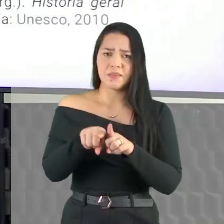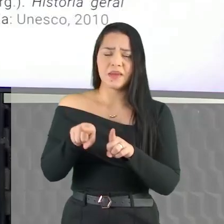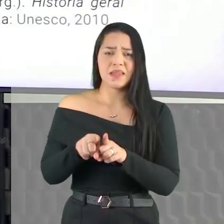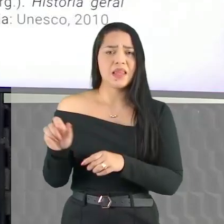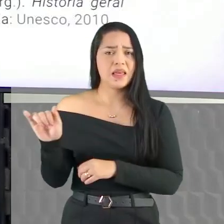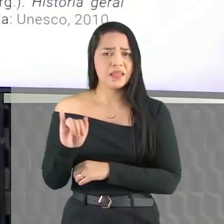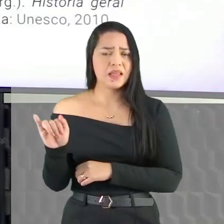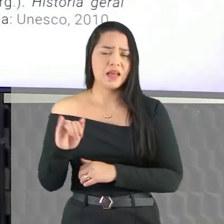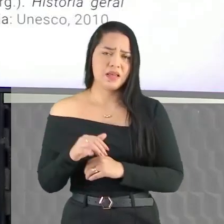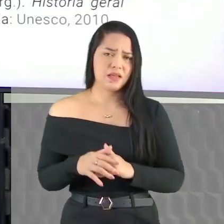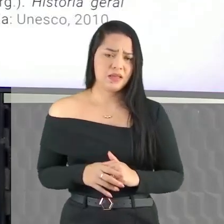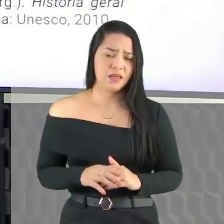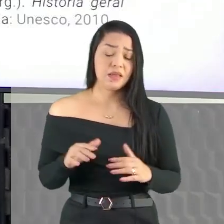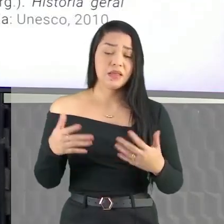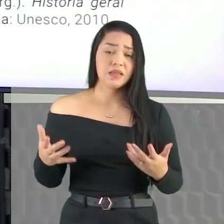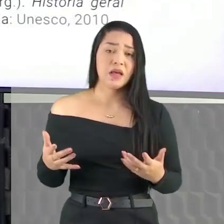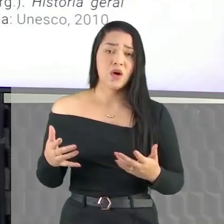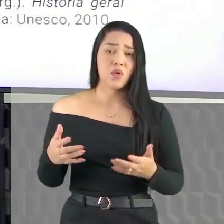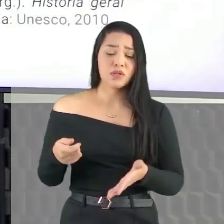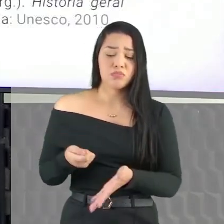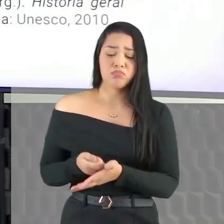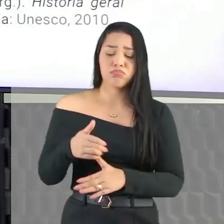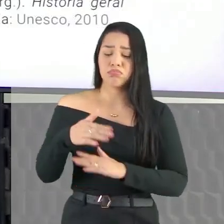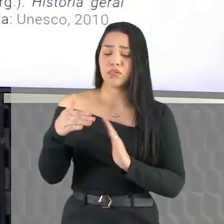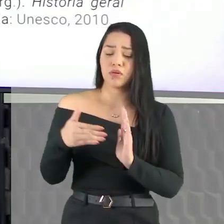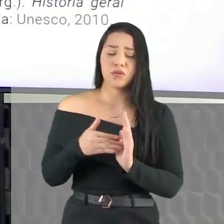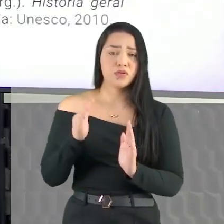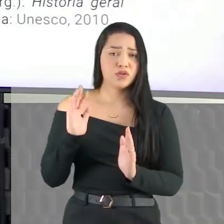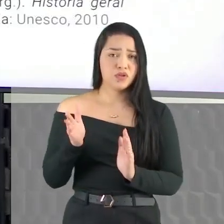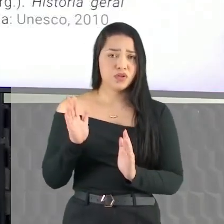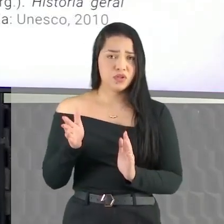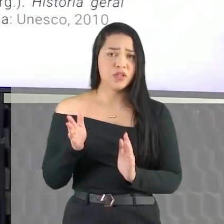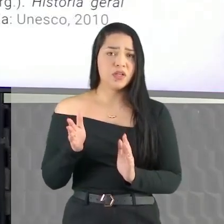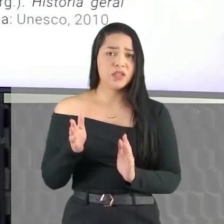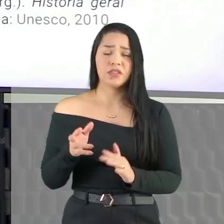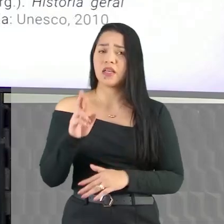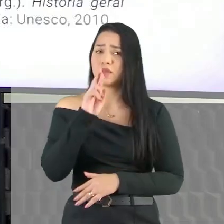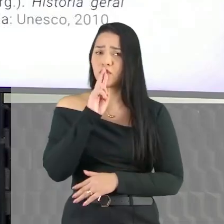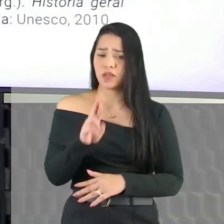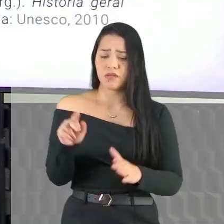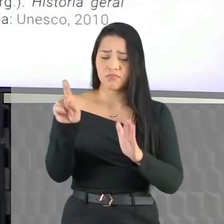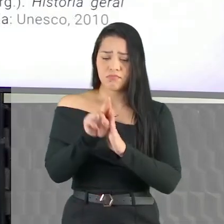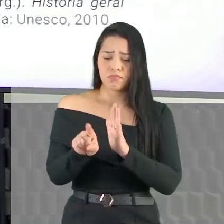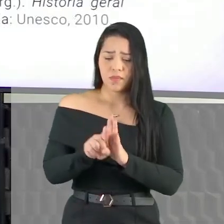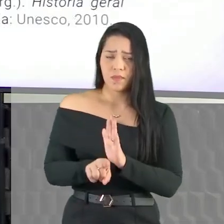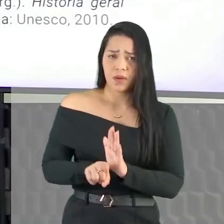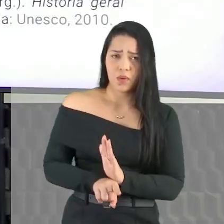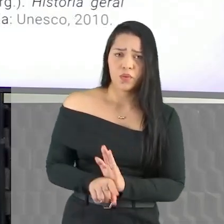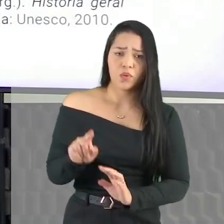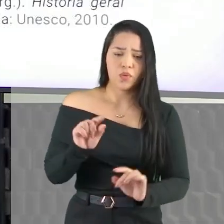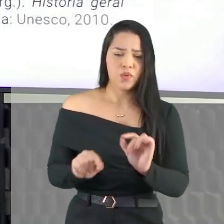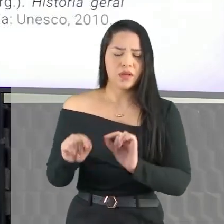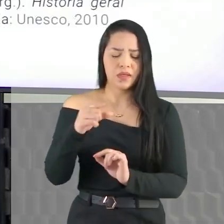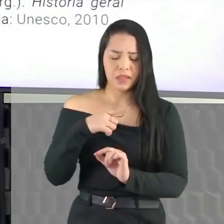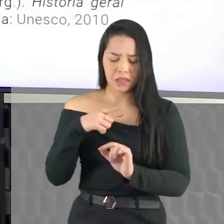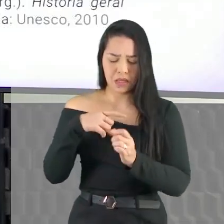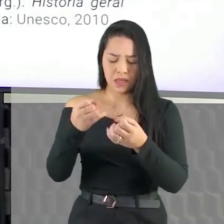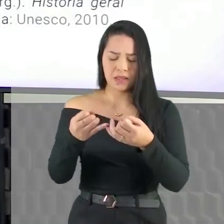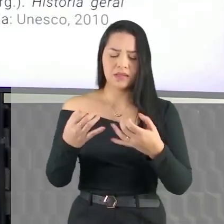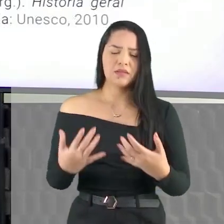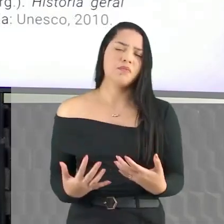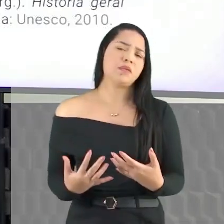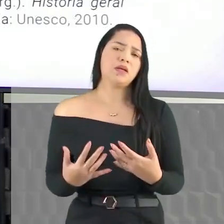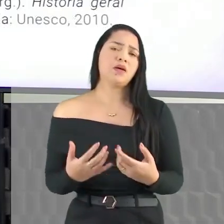Itália fascista. Então, esses regimes totalitários que nós acabamos de responder as questões anteriores, eles dão pistas e